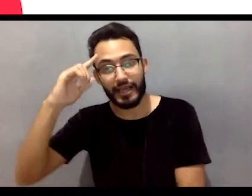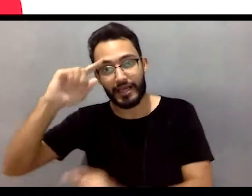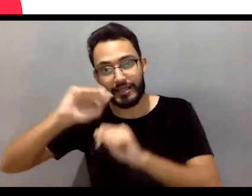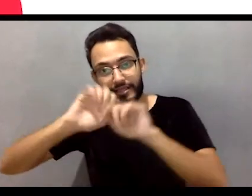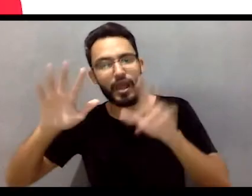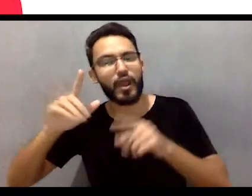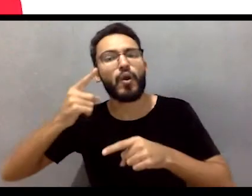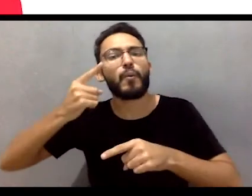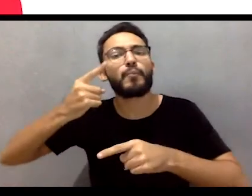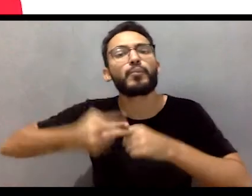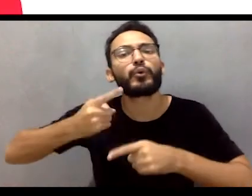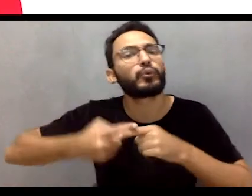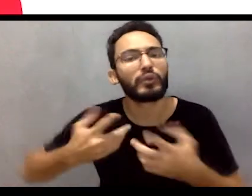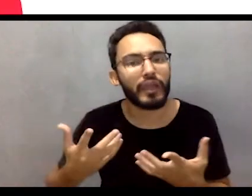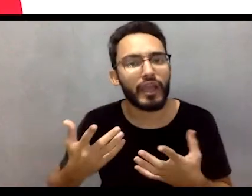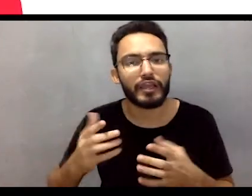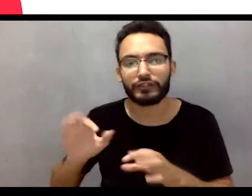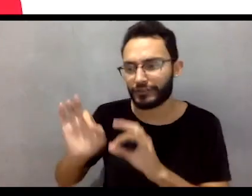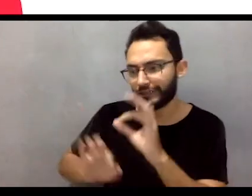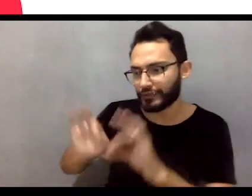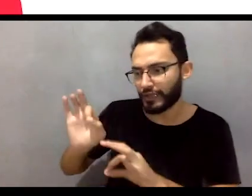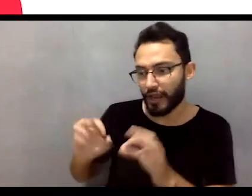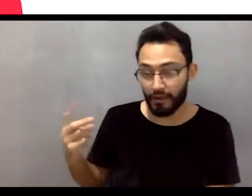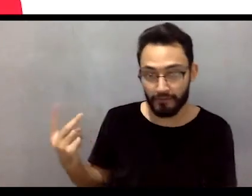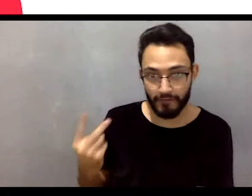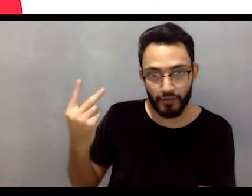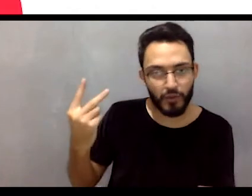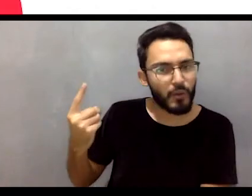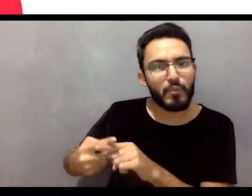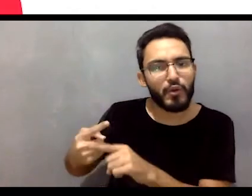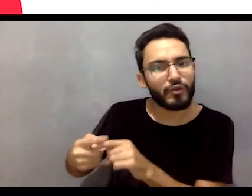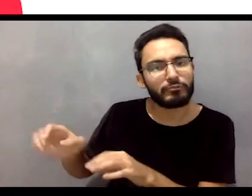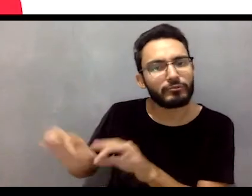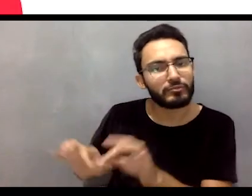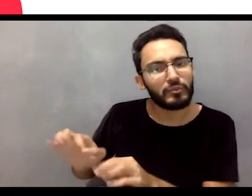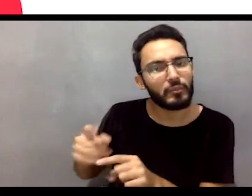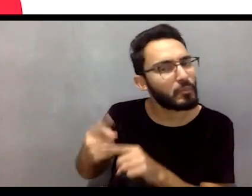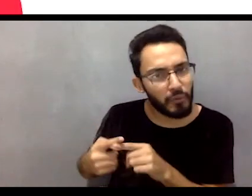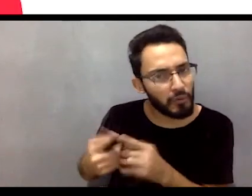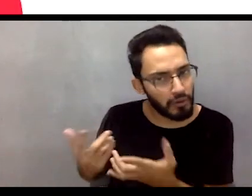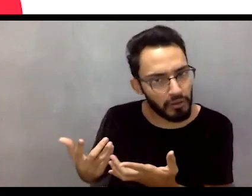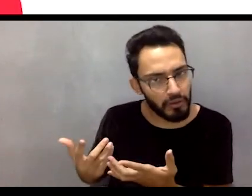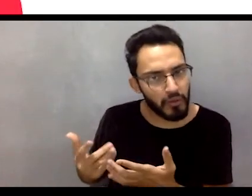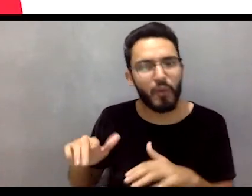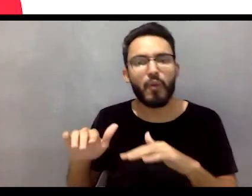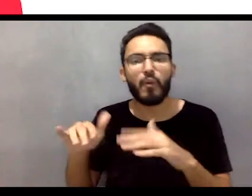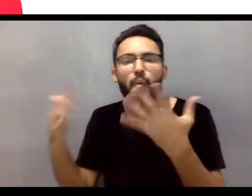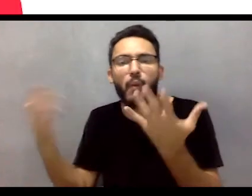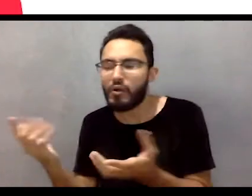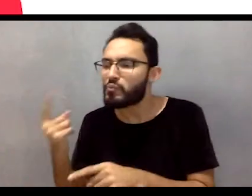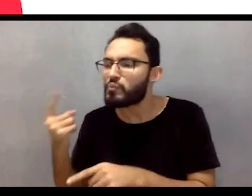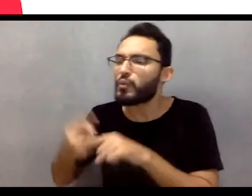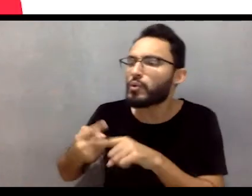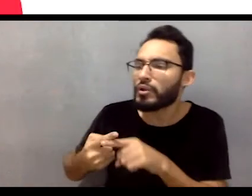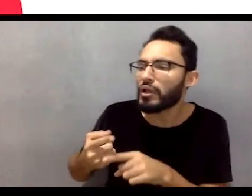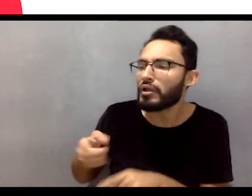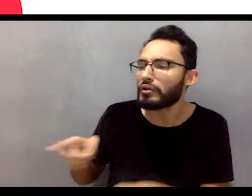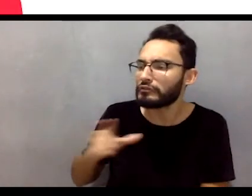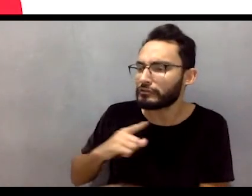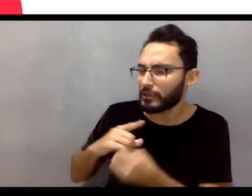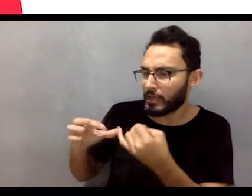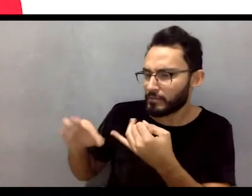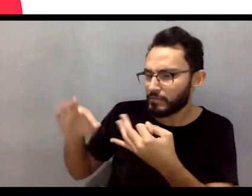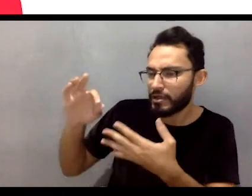o porquê esta engenharia de valor está sendo feita, qual que é o resultado e por que que o item